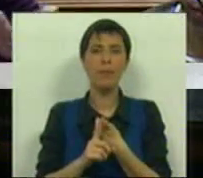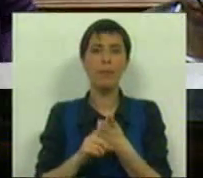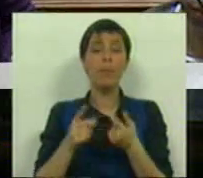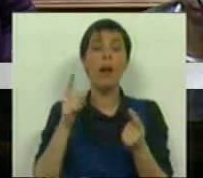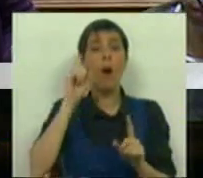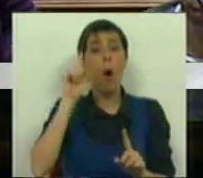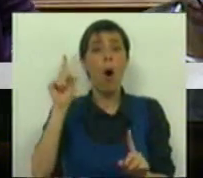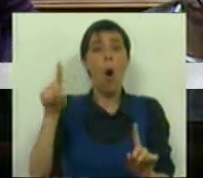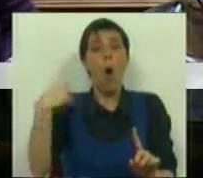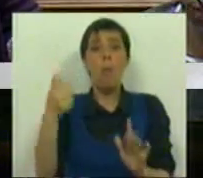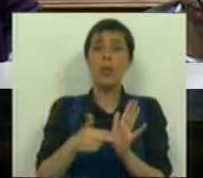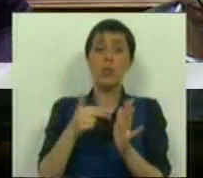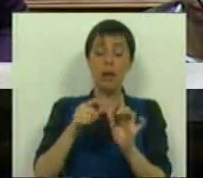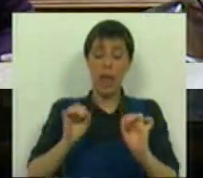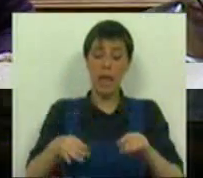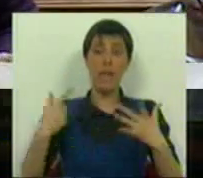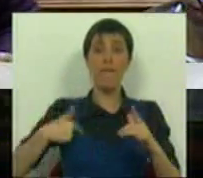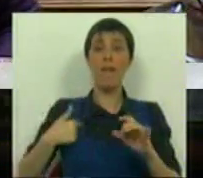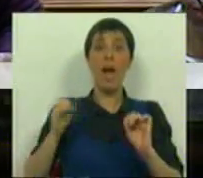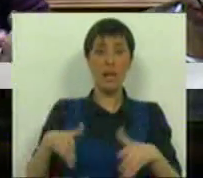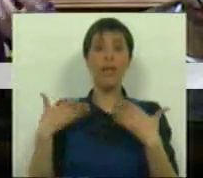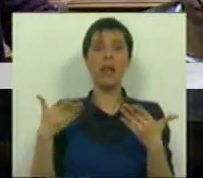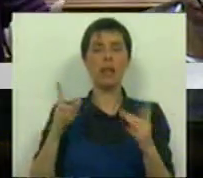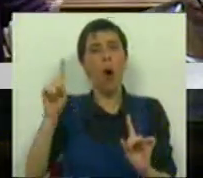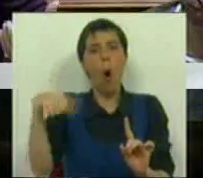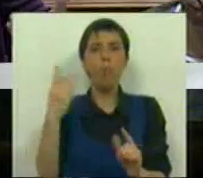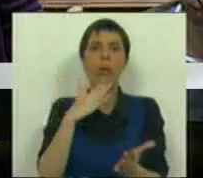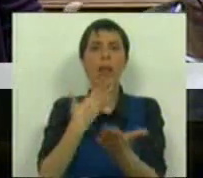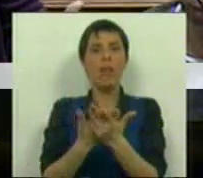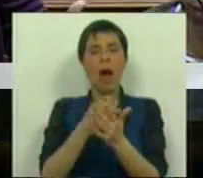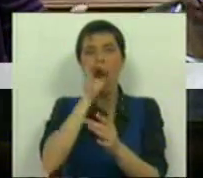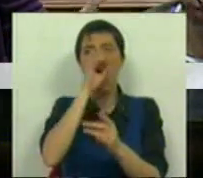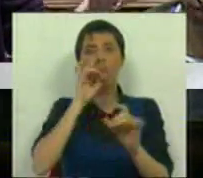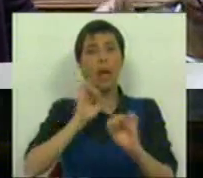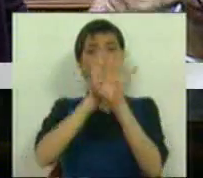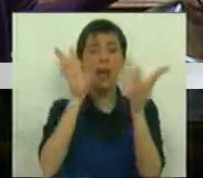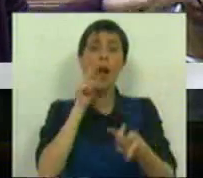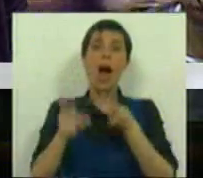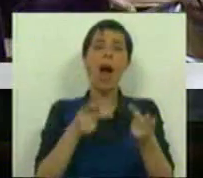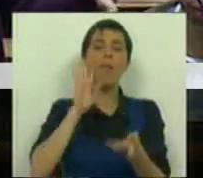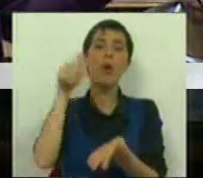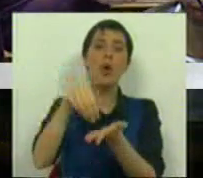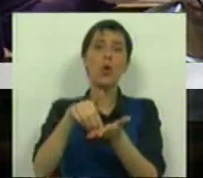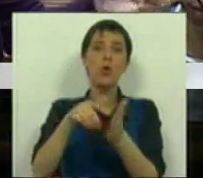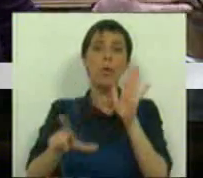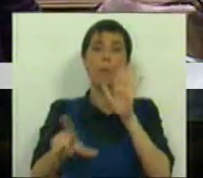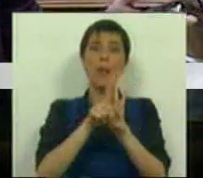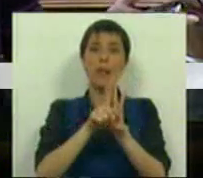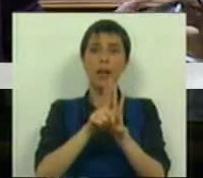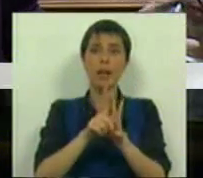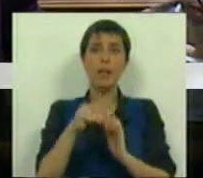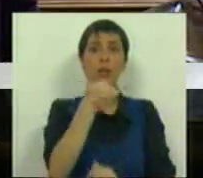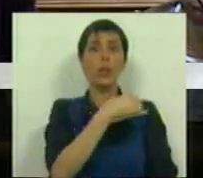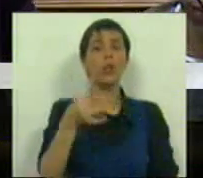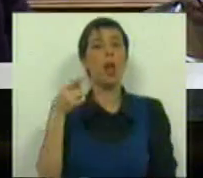era esperável que esta iniciativa trouxesse à luz do dia a avaliação do resultado da Lei